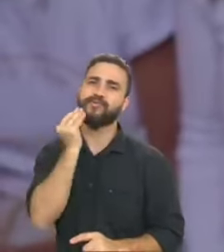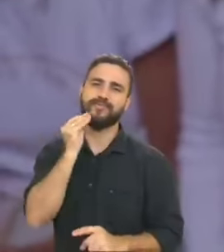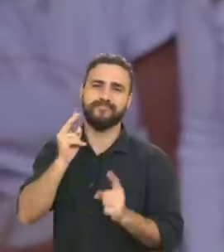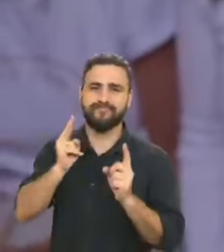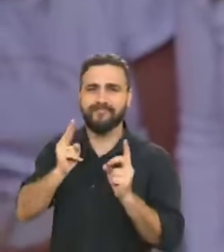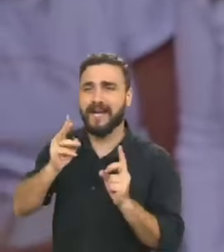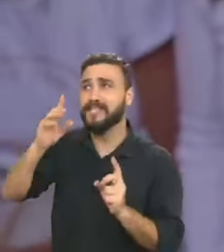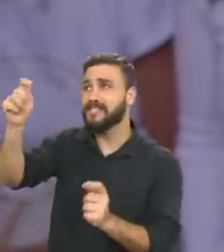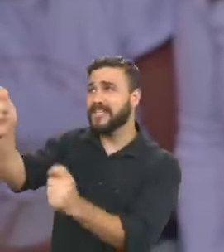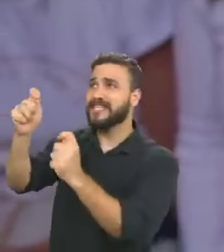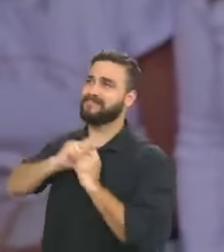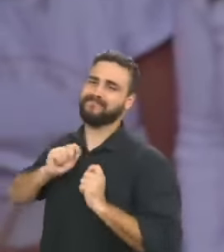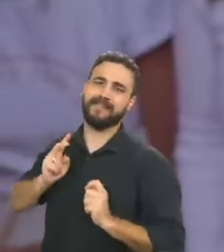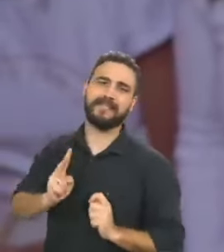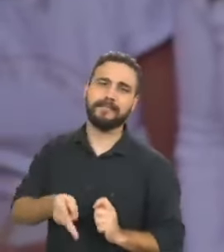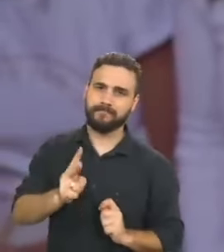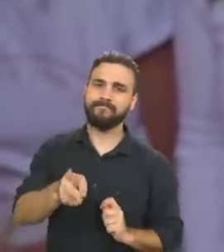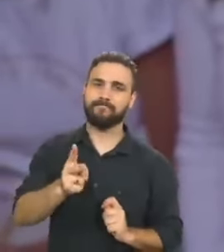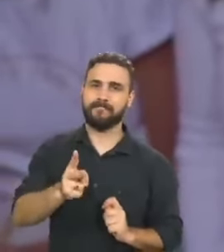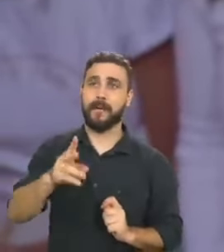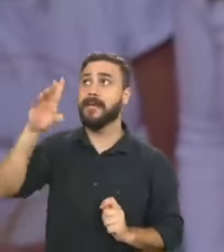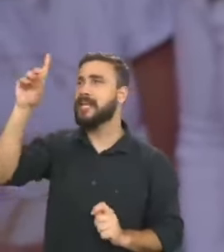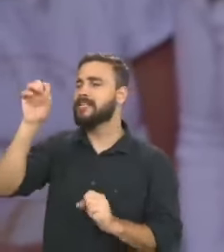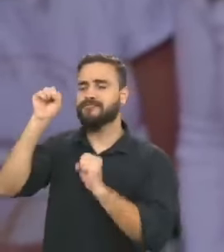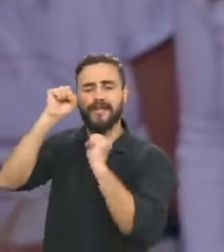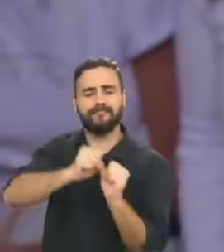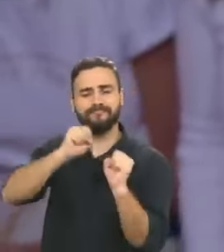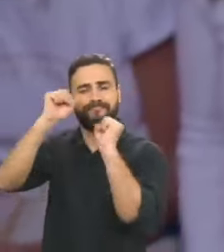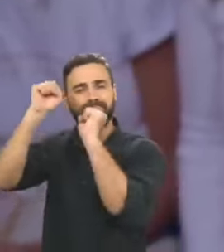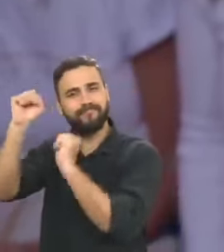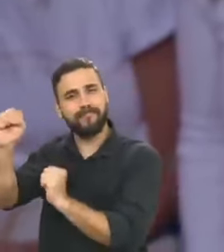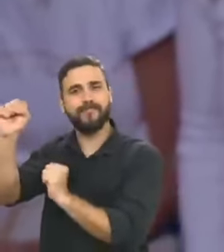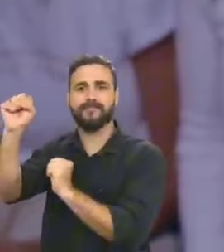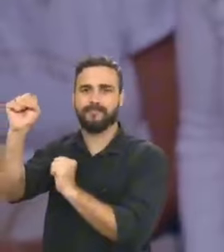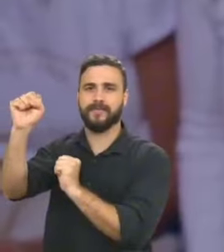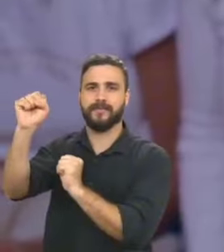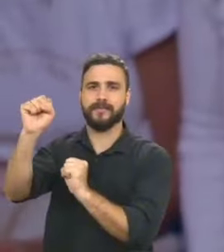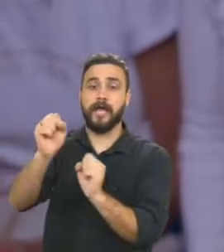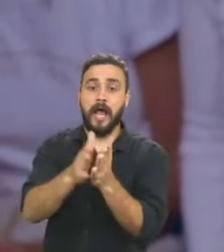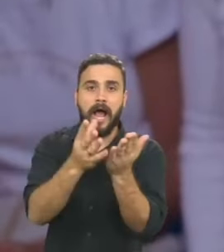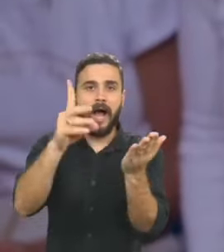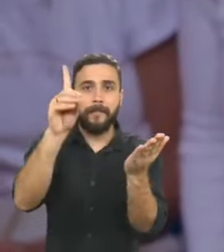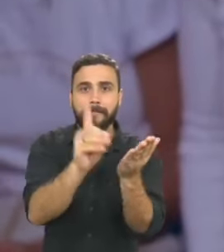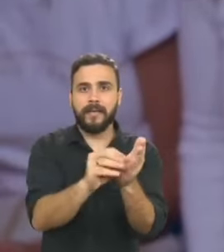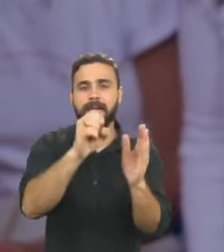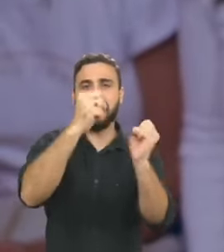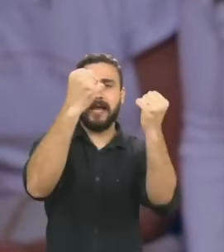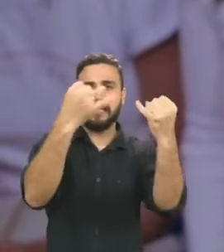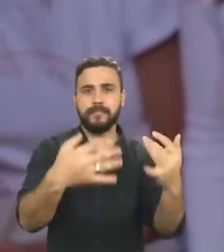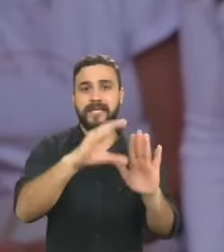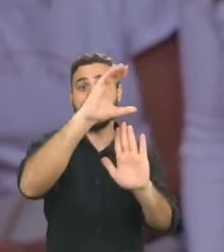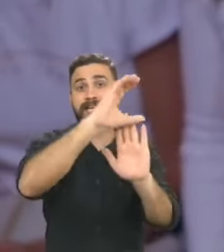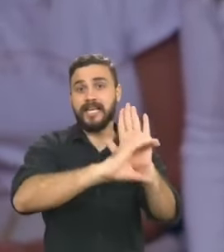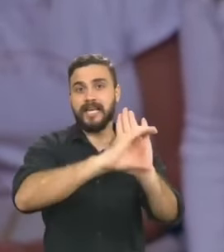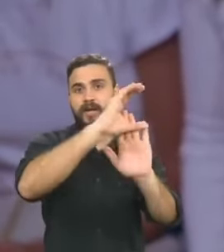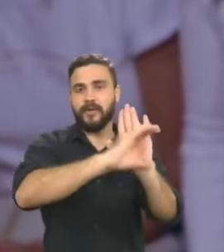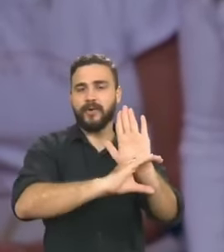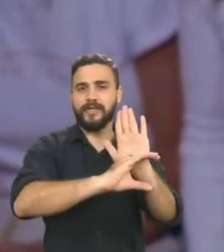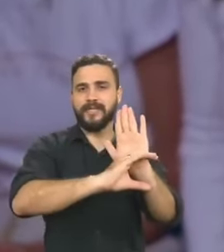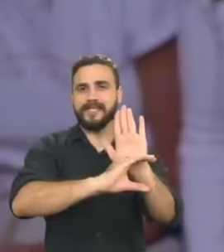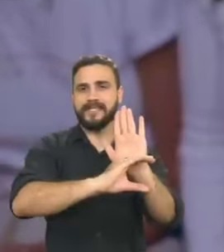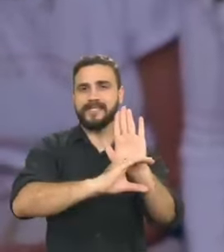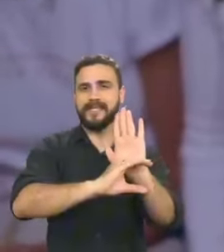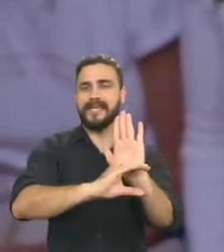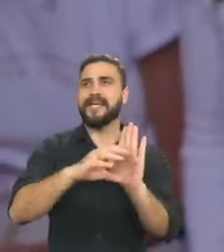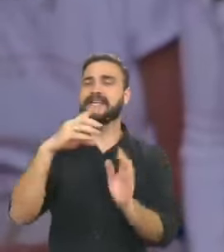te dá. Então, Ele é poderoso, e a Bíblia diz em Crônicas que ele, Davi disse, tudo vem de ti. O que te daremos